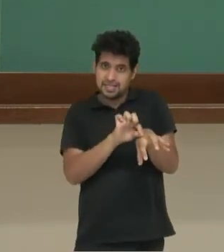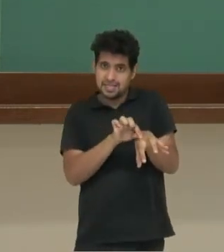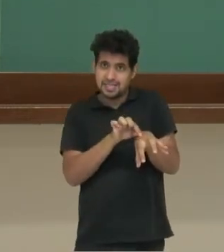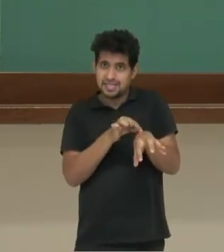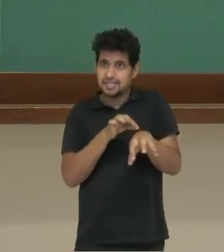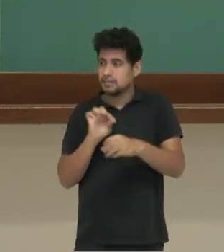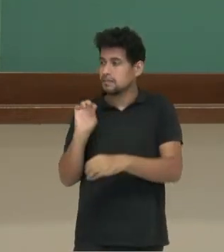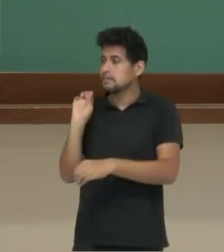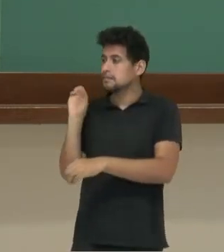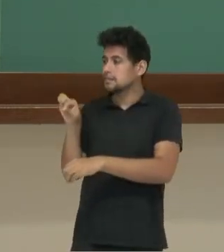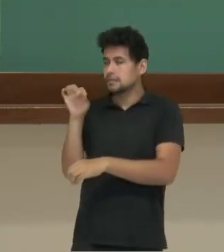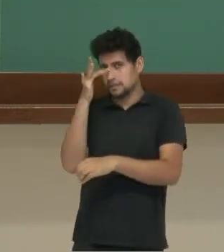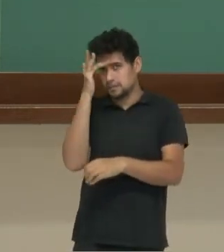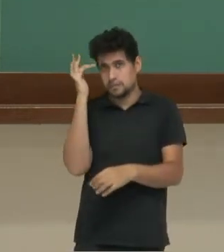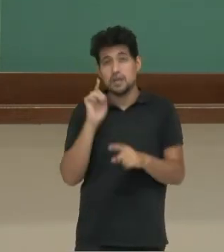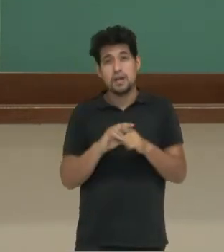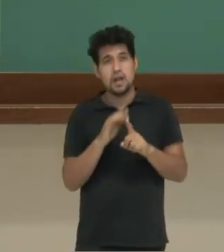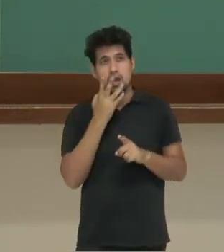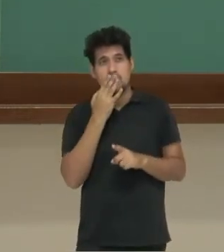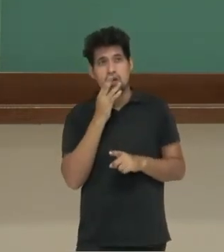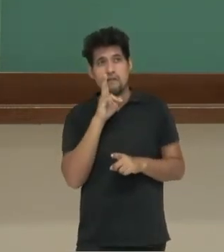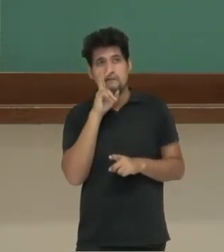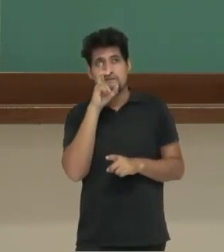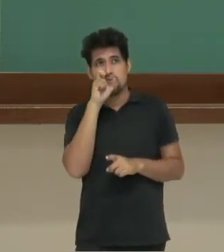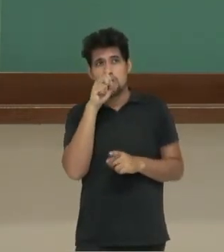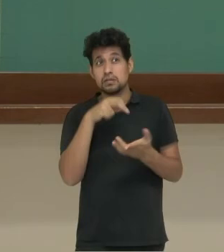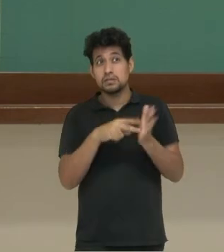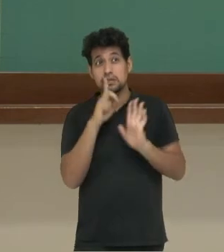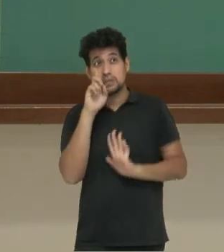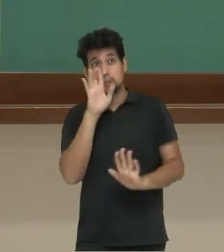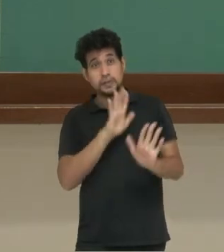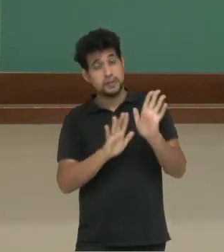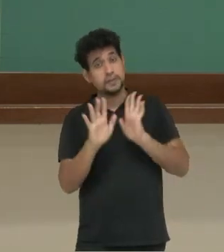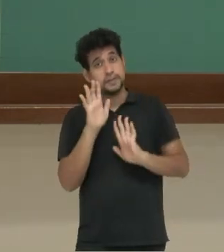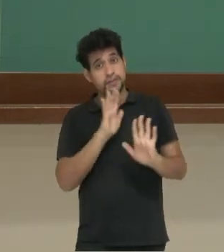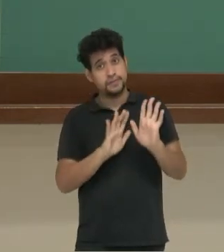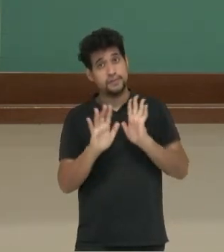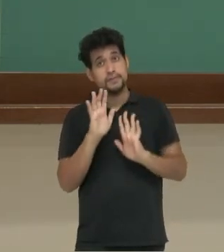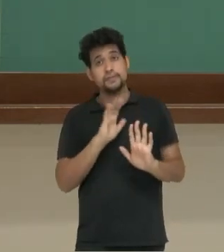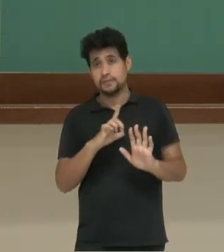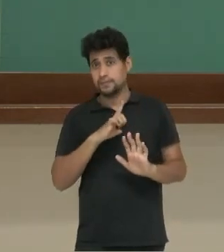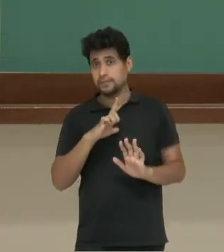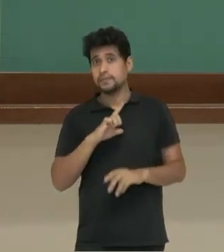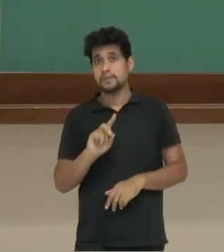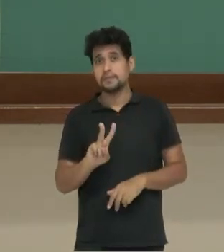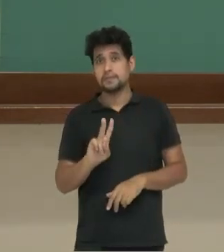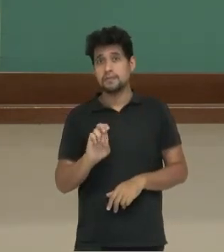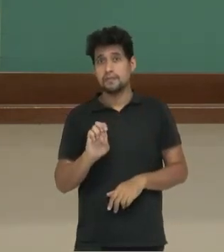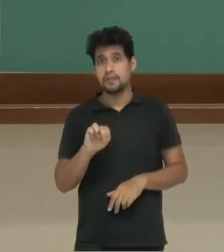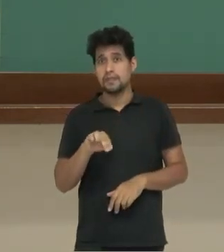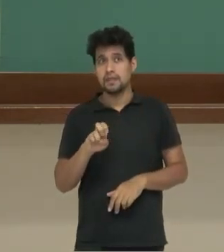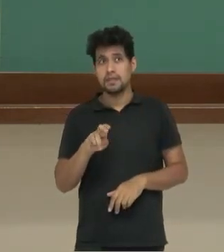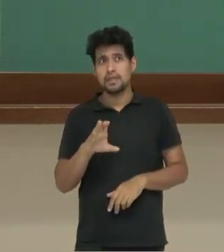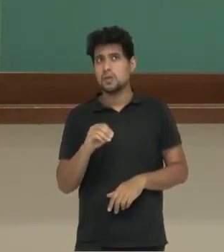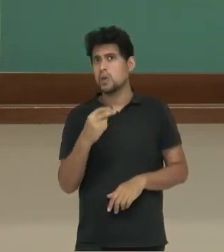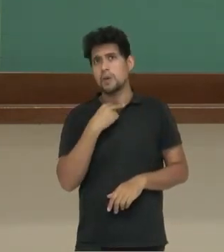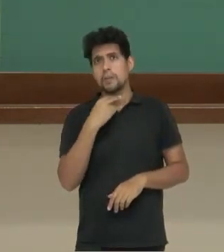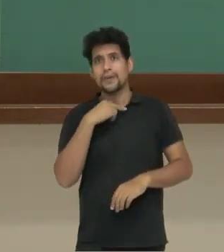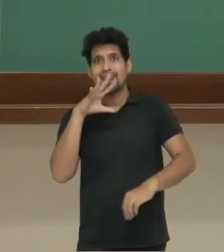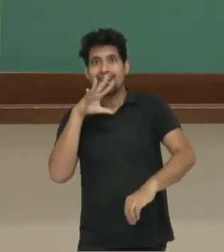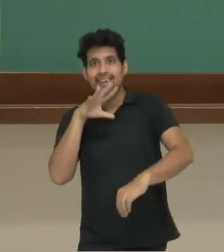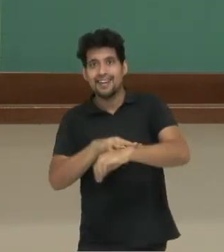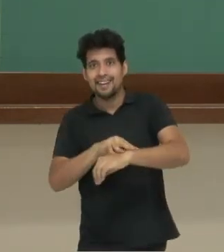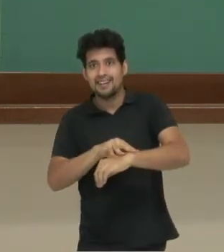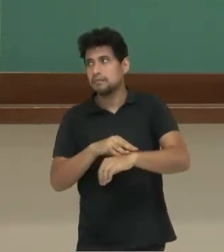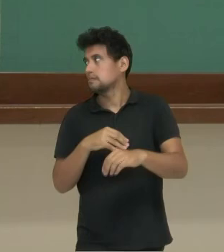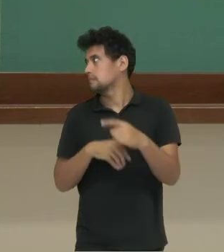forte geralmente indica perigo, né? Que eles possuem veneno. Então, não tente encostar numa rã, por